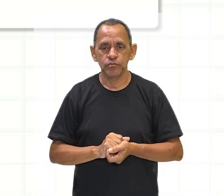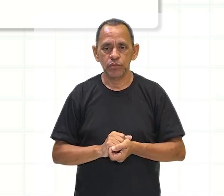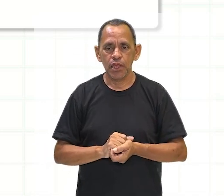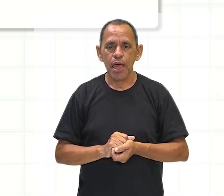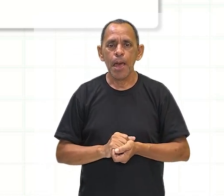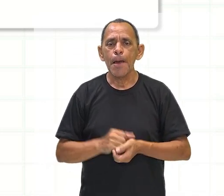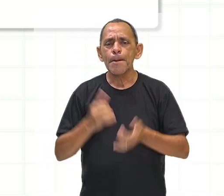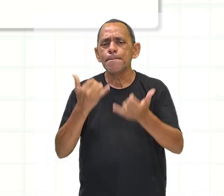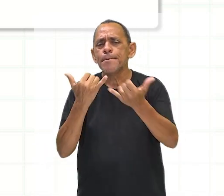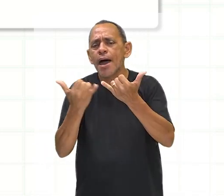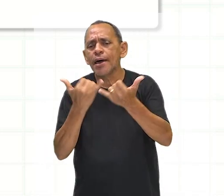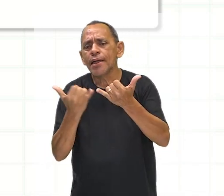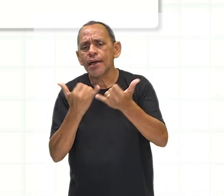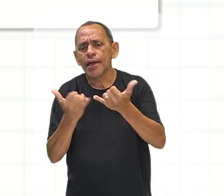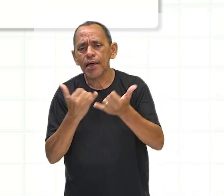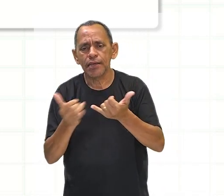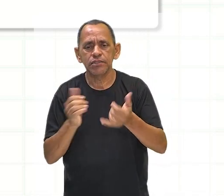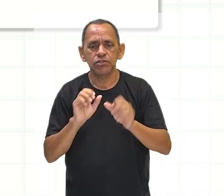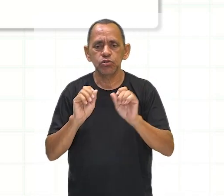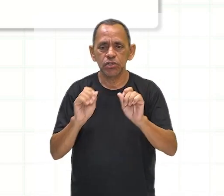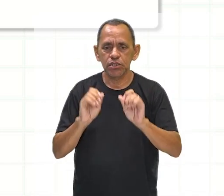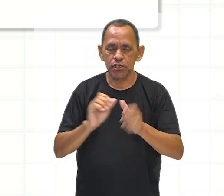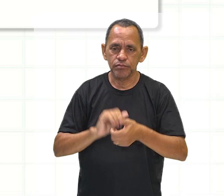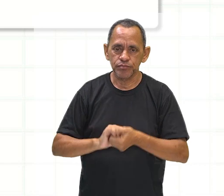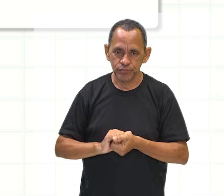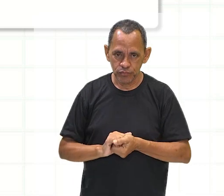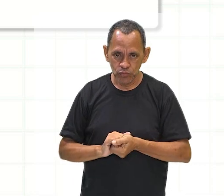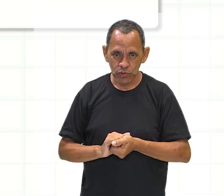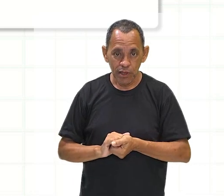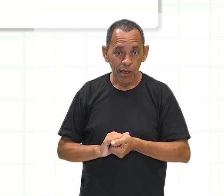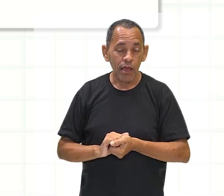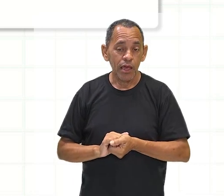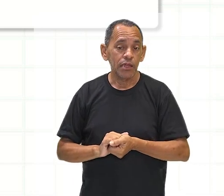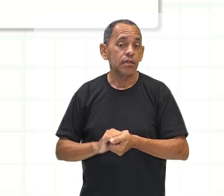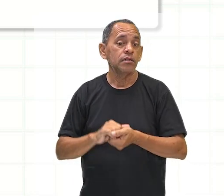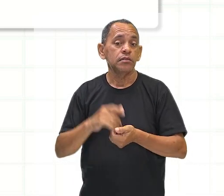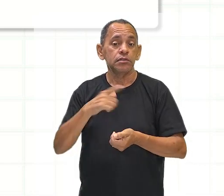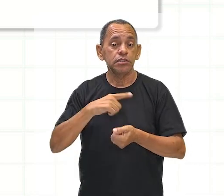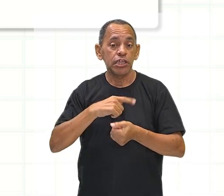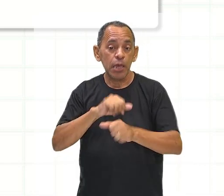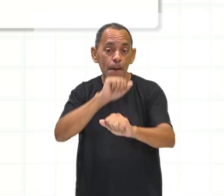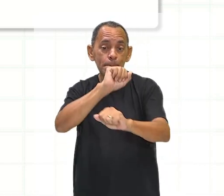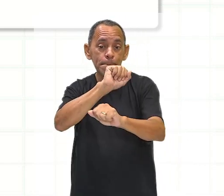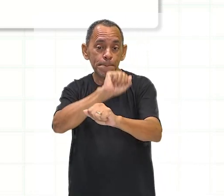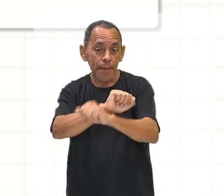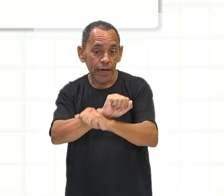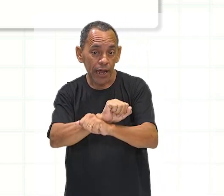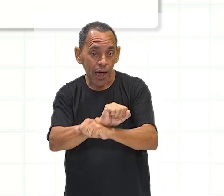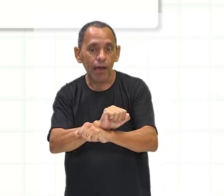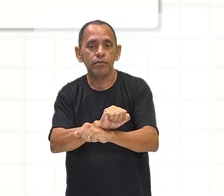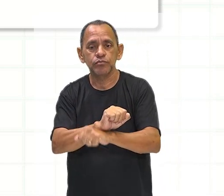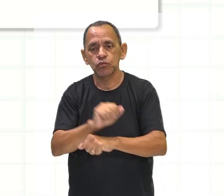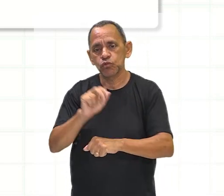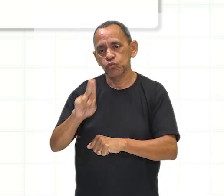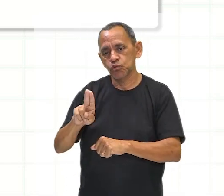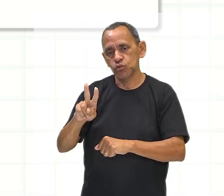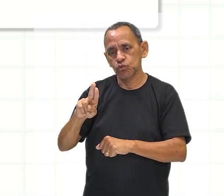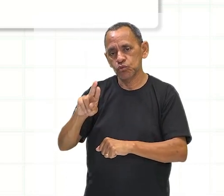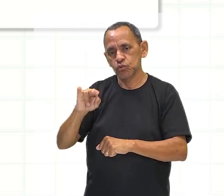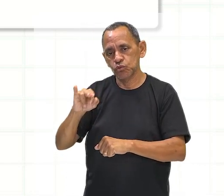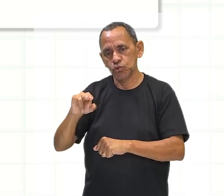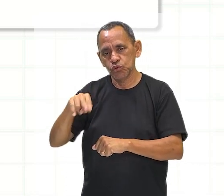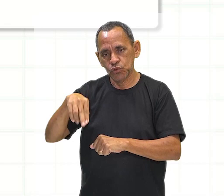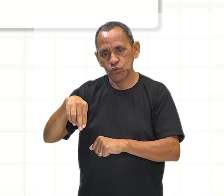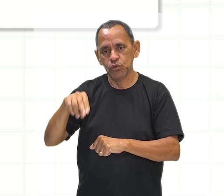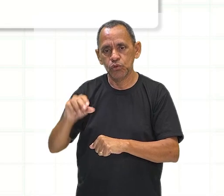dessa secreção é neutralizar a ação da urina e proteger os espermatozoides, além de ajudar o seu movimento